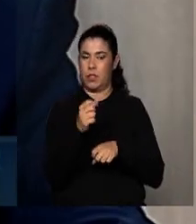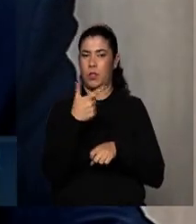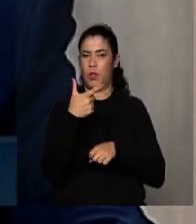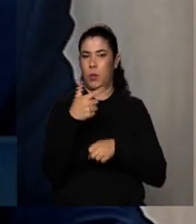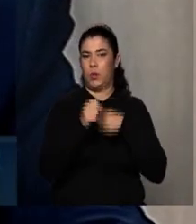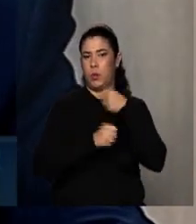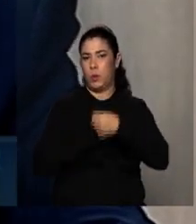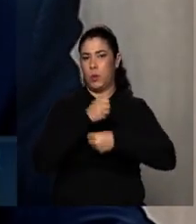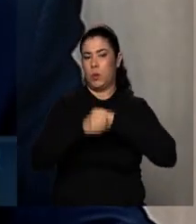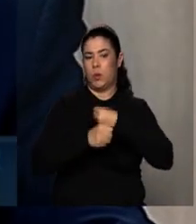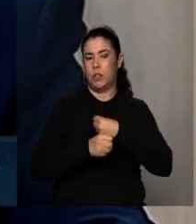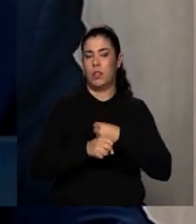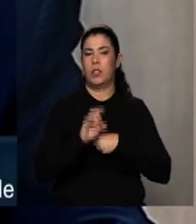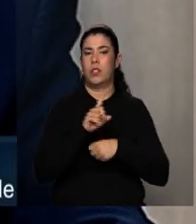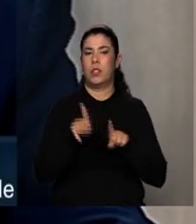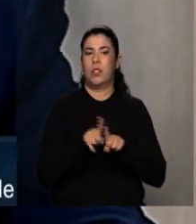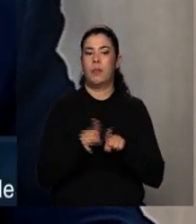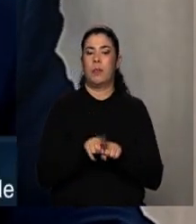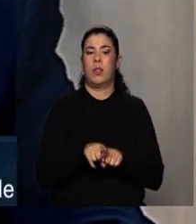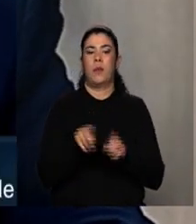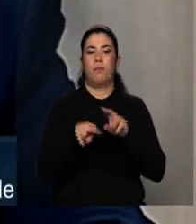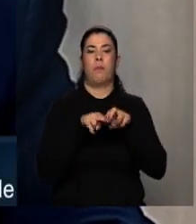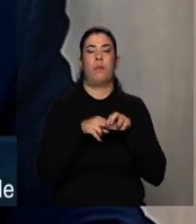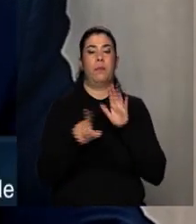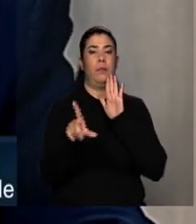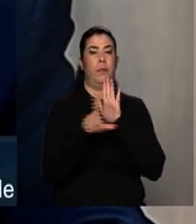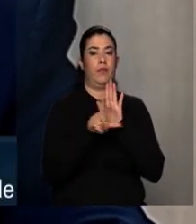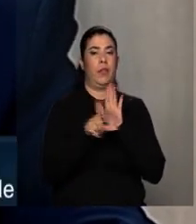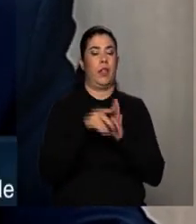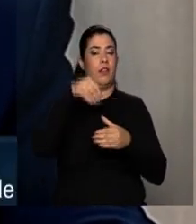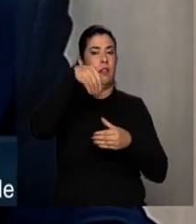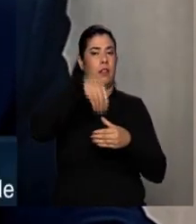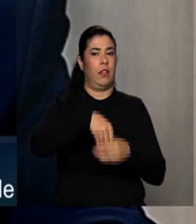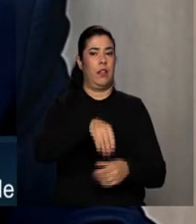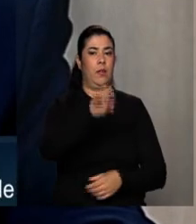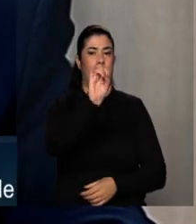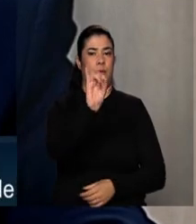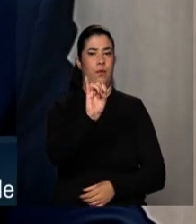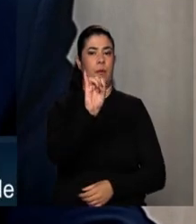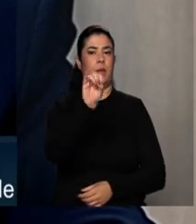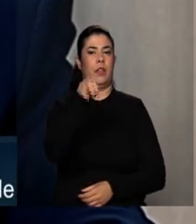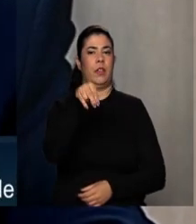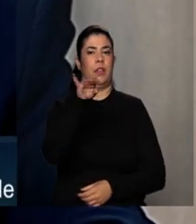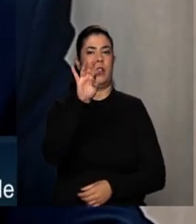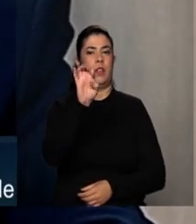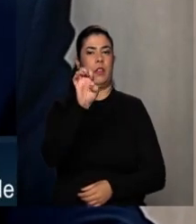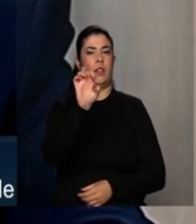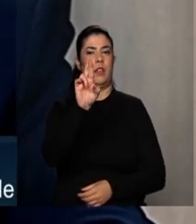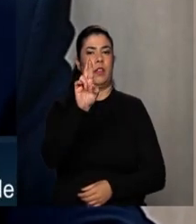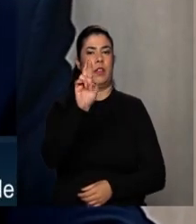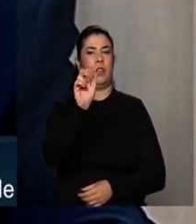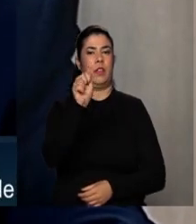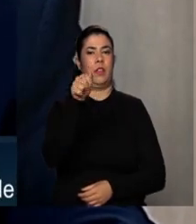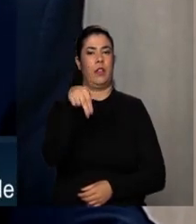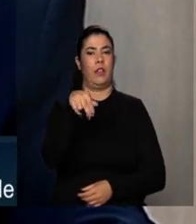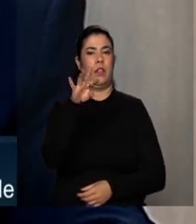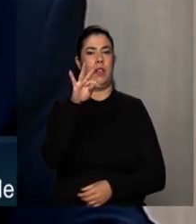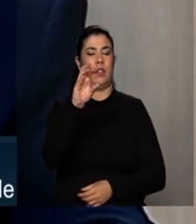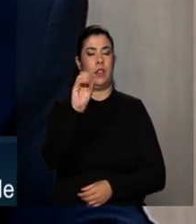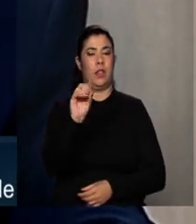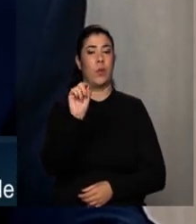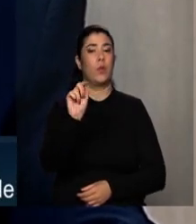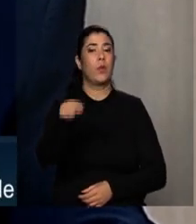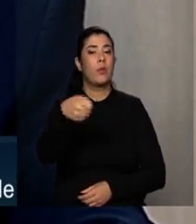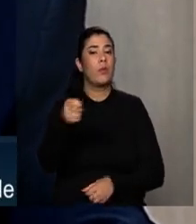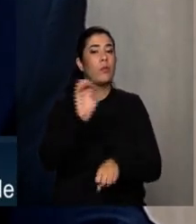novas diretrizes curriculares e por força da lei, no internato, que é um dos momentos mais importantes da formação médica, que é onde justamente